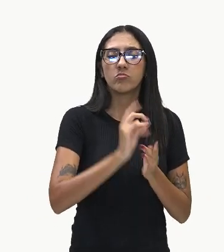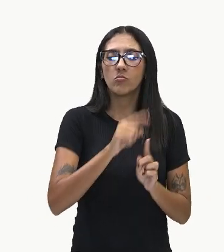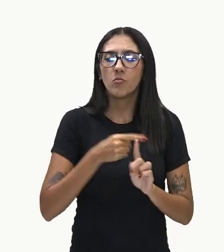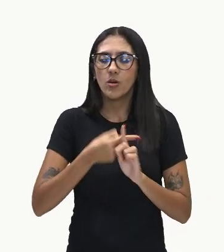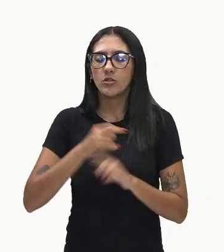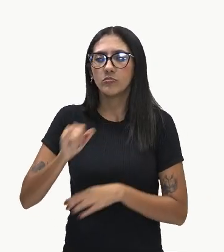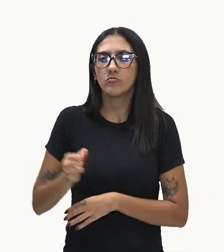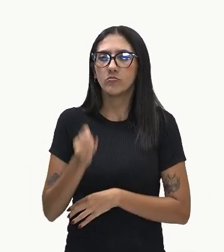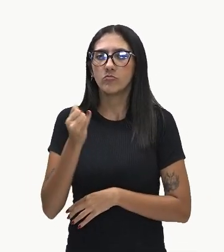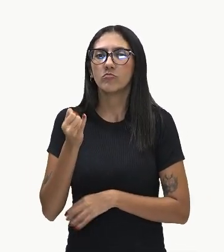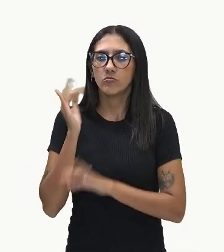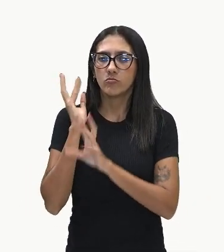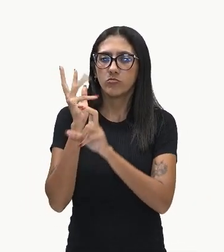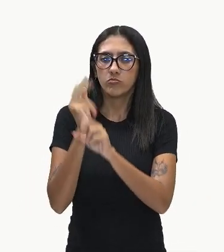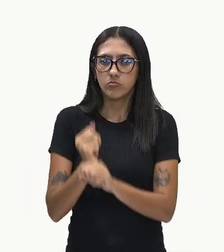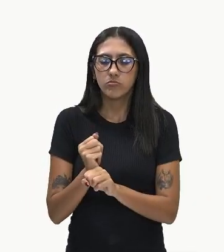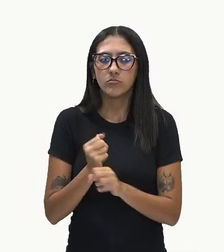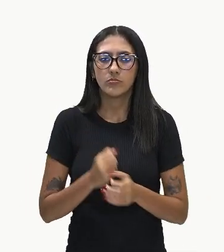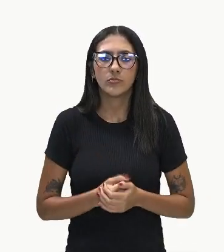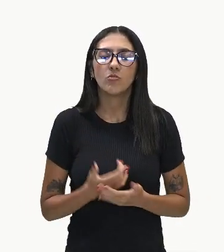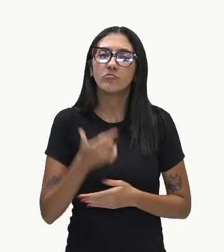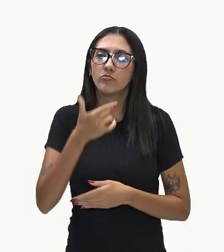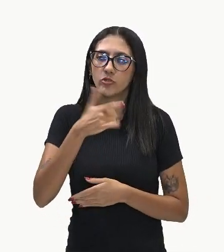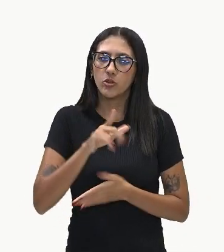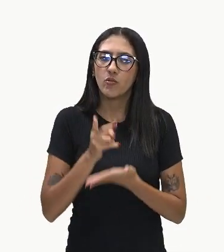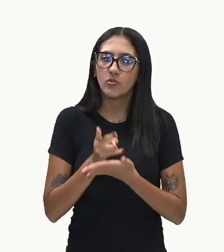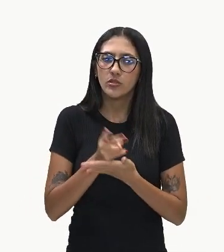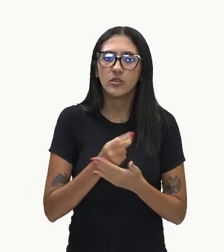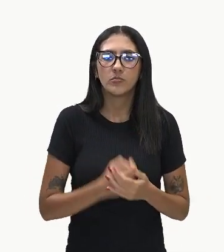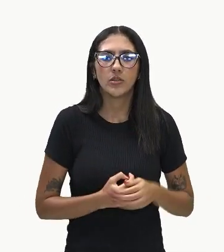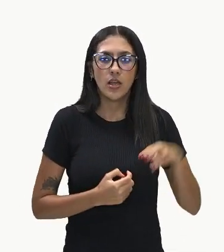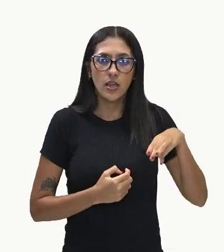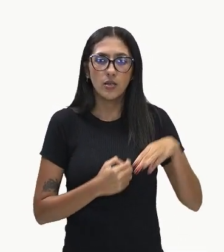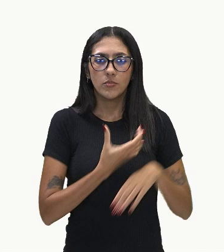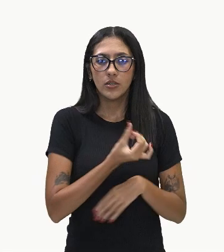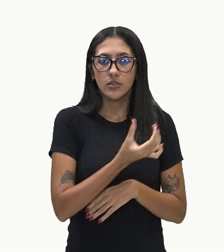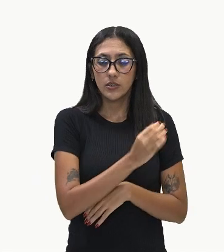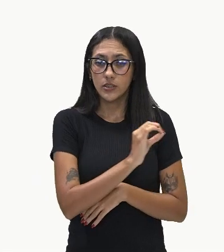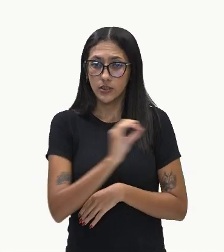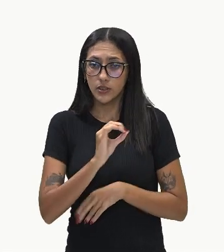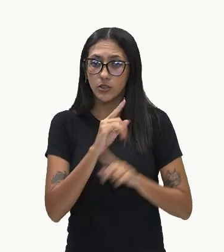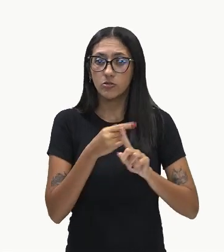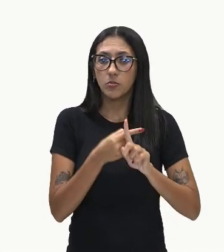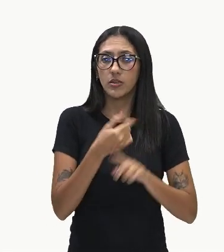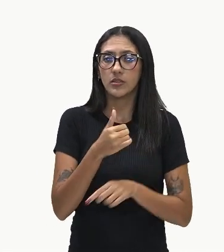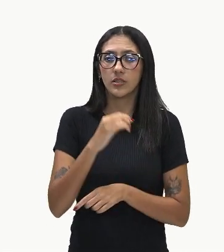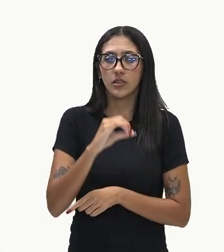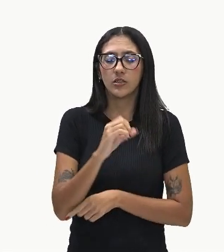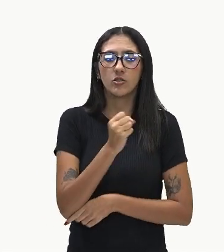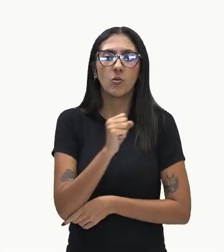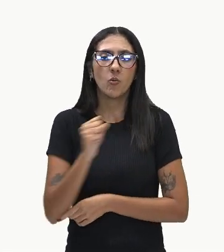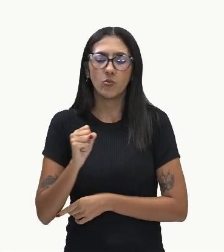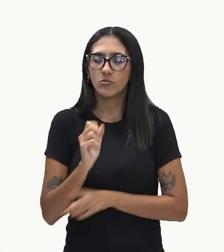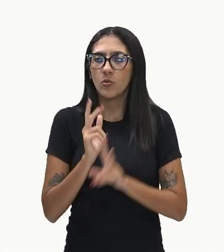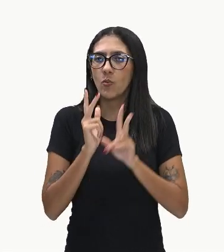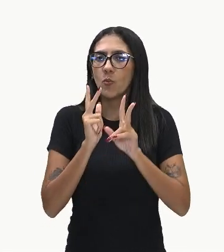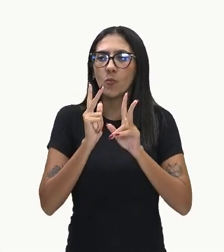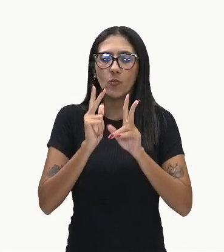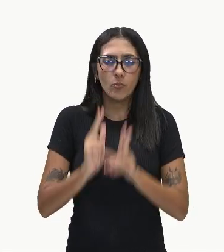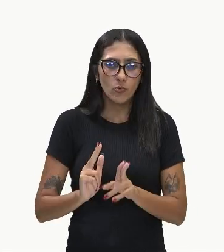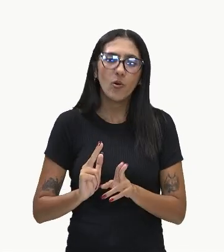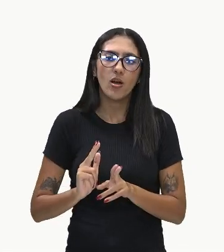sendo R$600 mais 108 e eu chegaria no meu mesmo